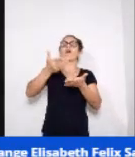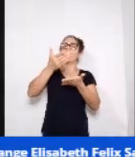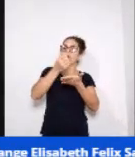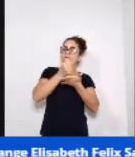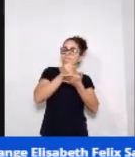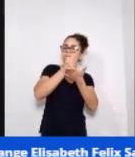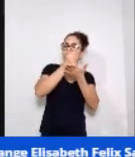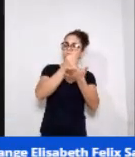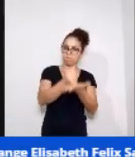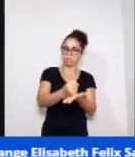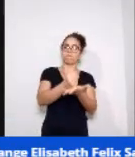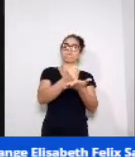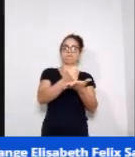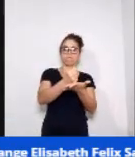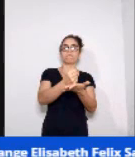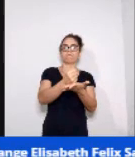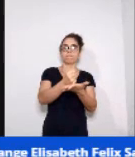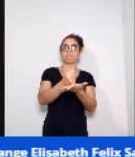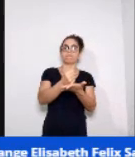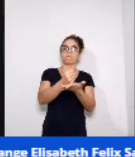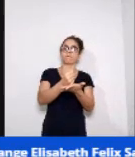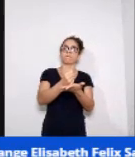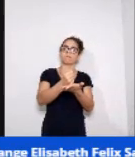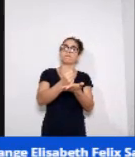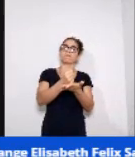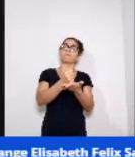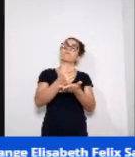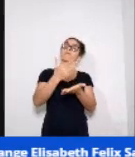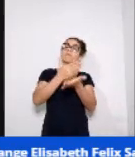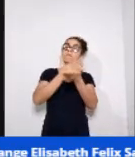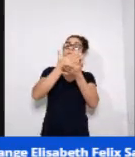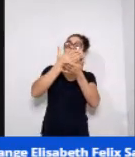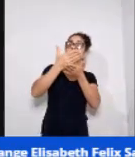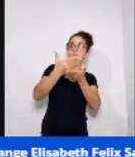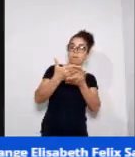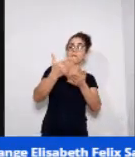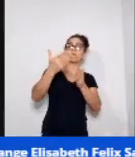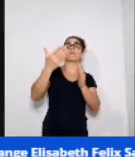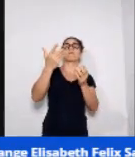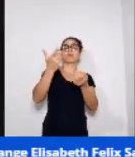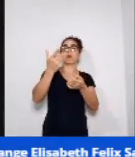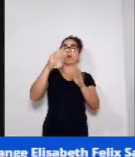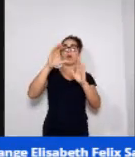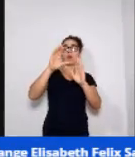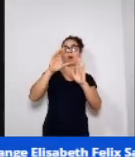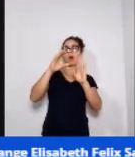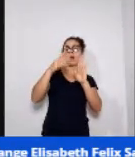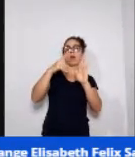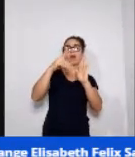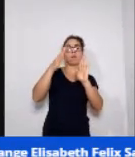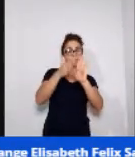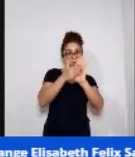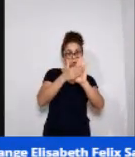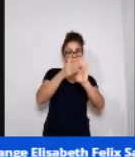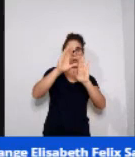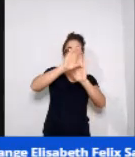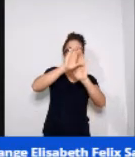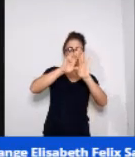subsídios iniciais básicos, né, a partir de uma metria do novo referencial curricular da RENE,